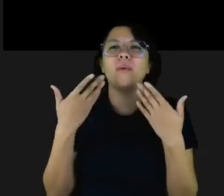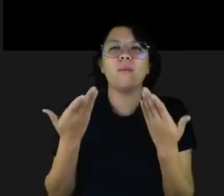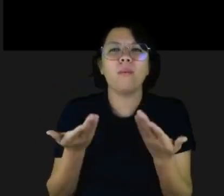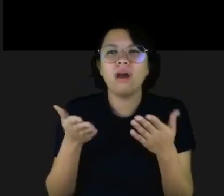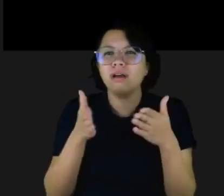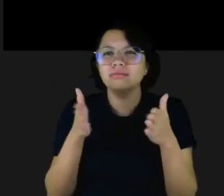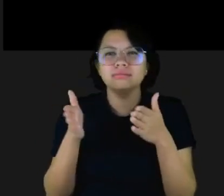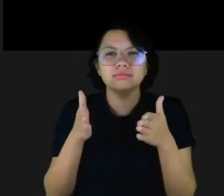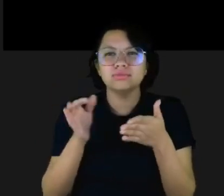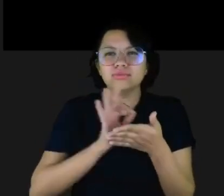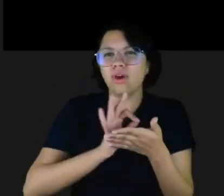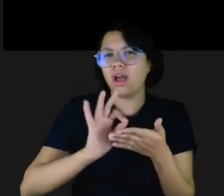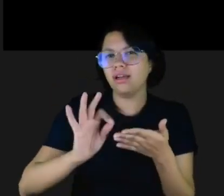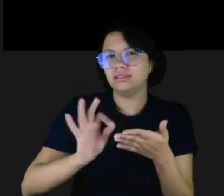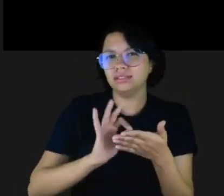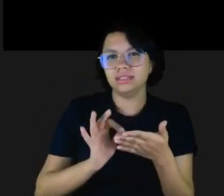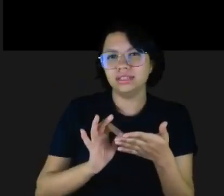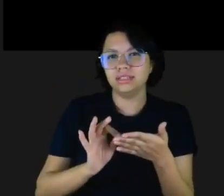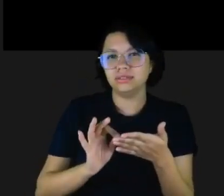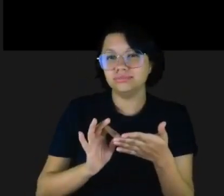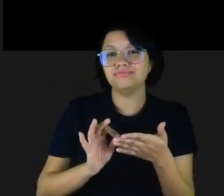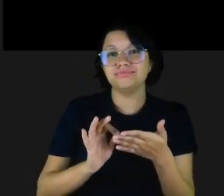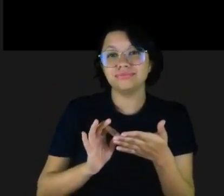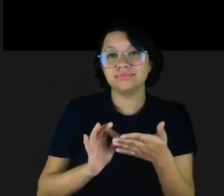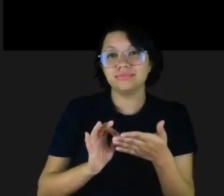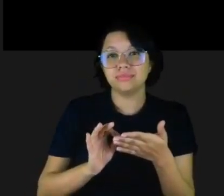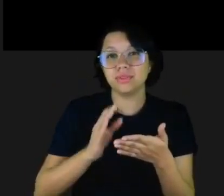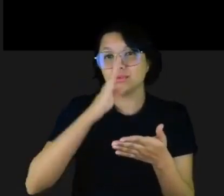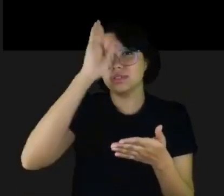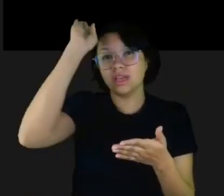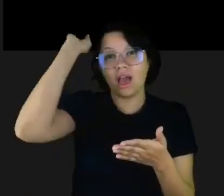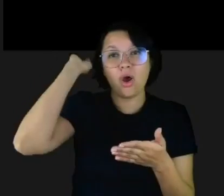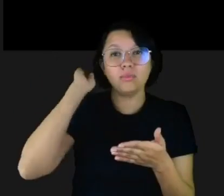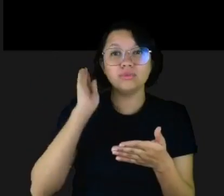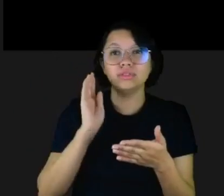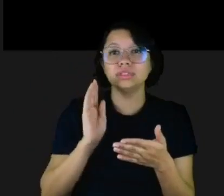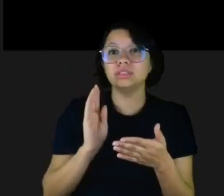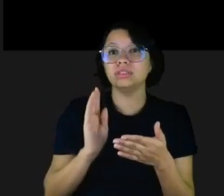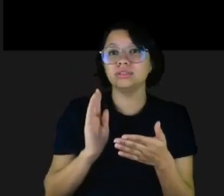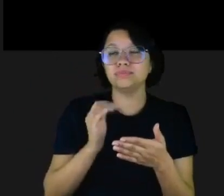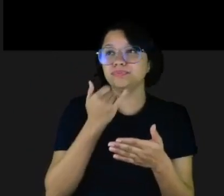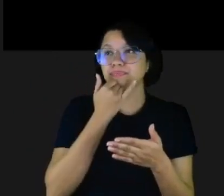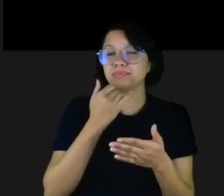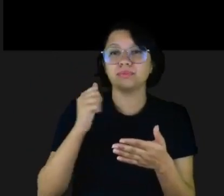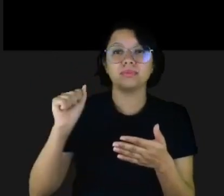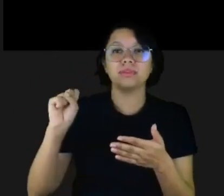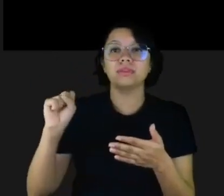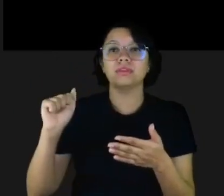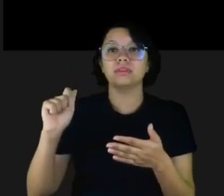escrito e o idoso já sentia essa necessidade de ser cuidado, a gente